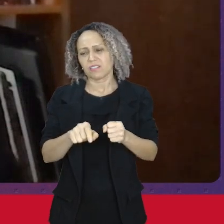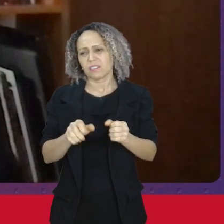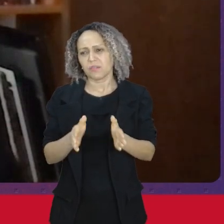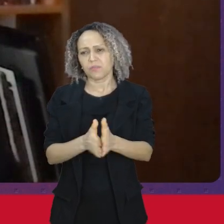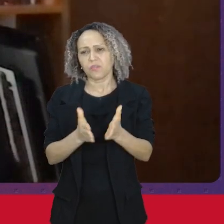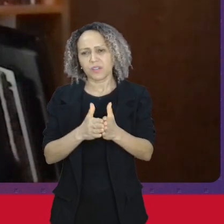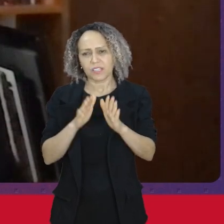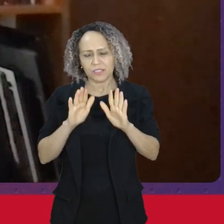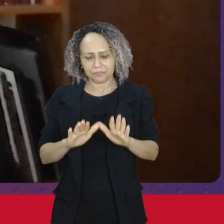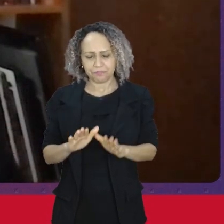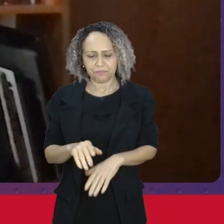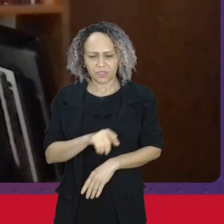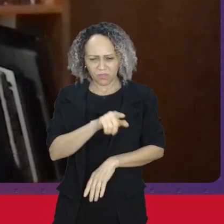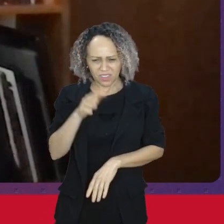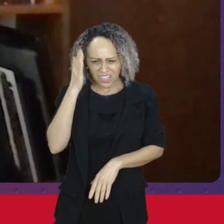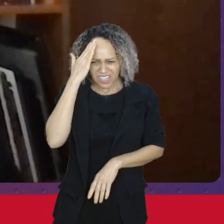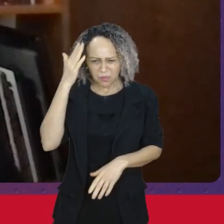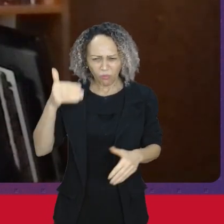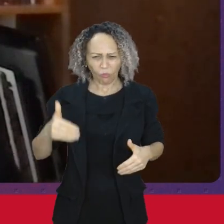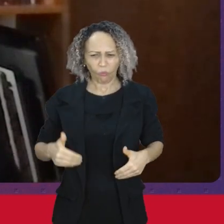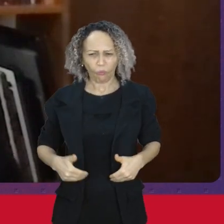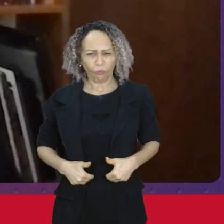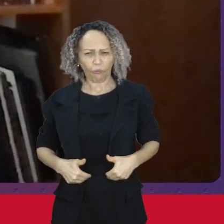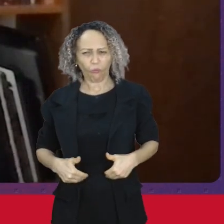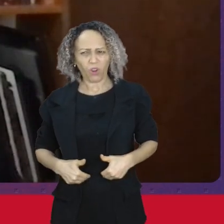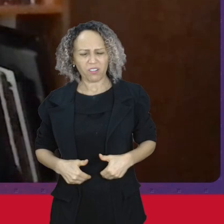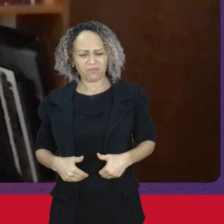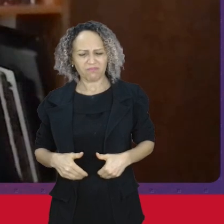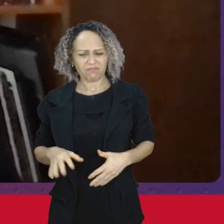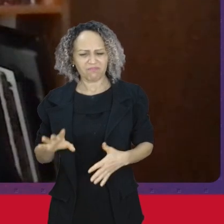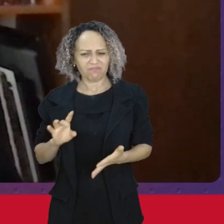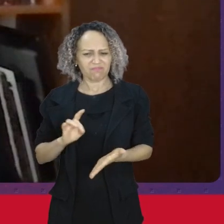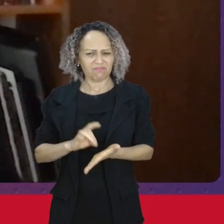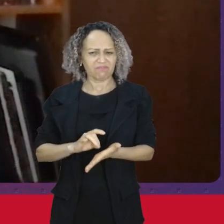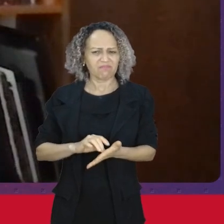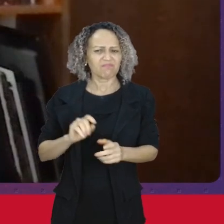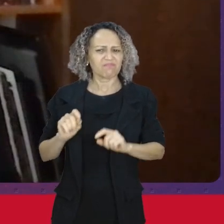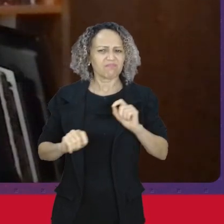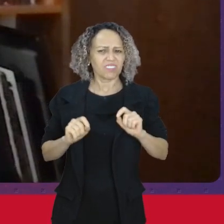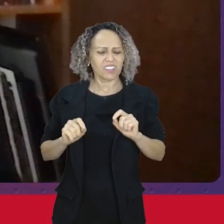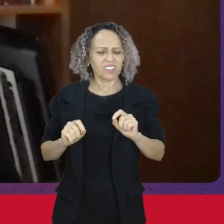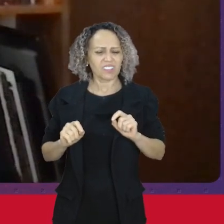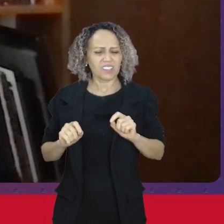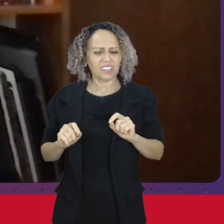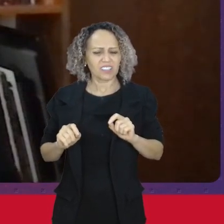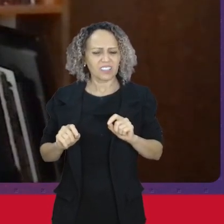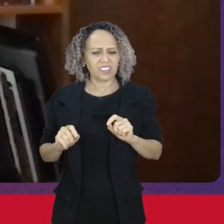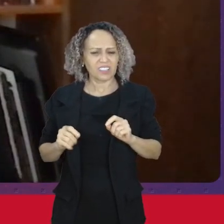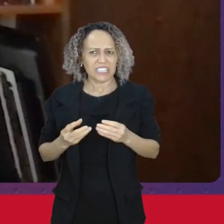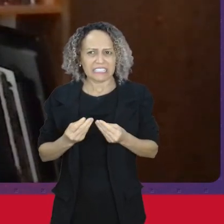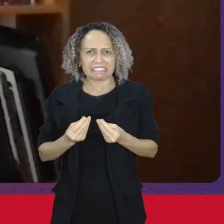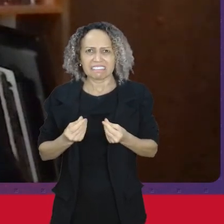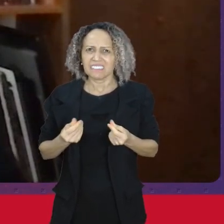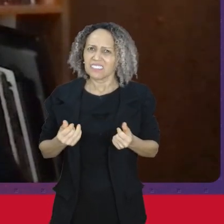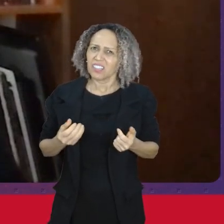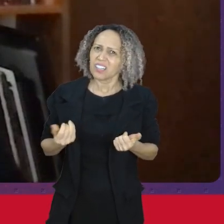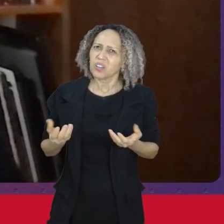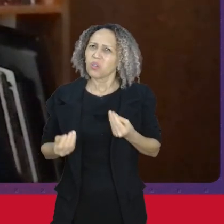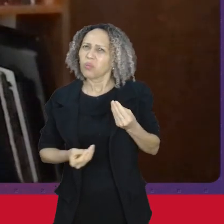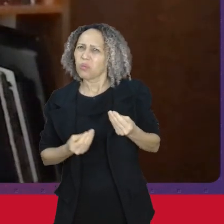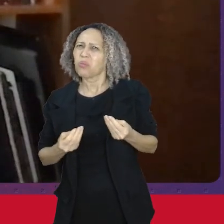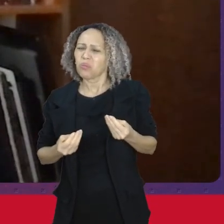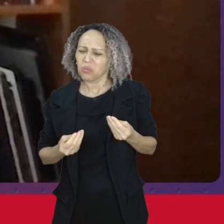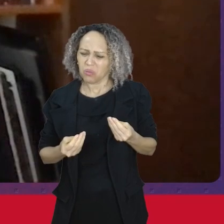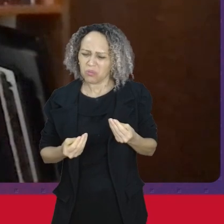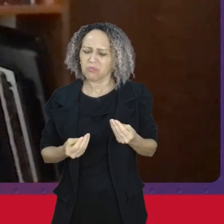Vocês sabem que a fome, ela é, na verdade, uma manifestação complexa, né, da própria pobreza,